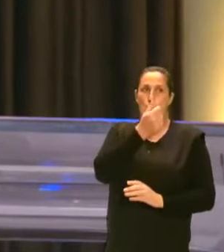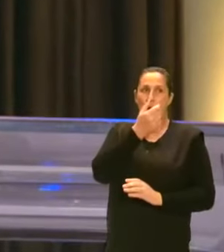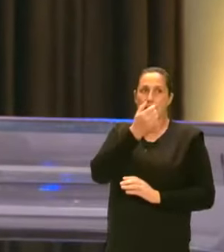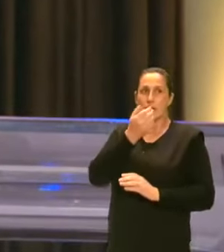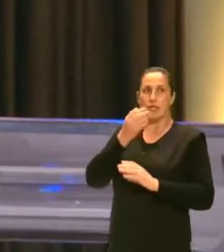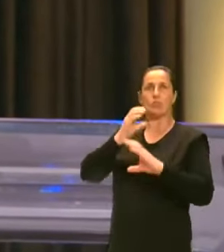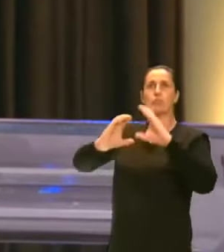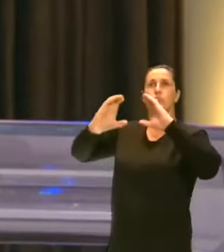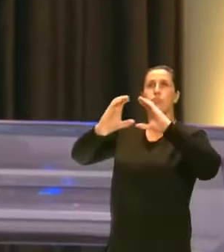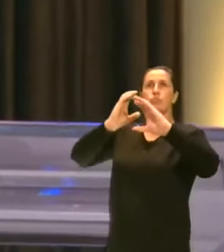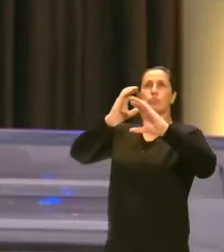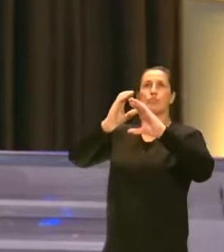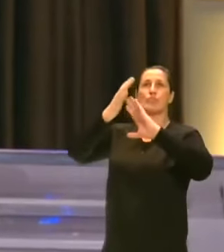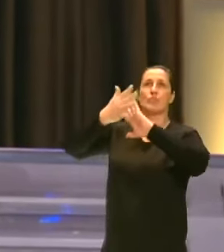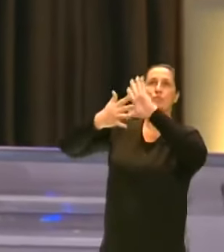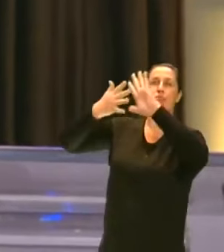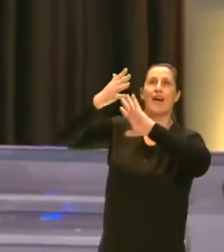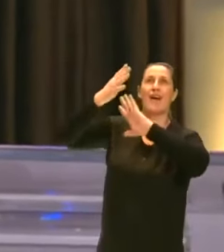damos rumo ao céu.